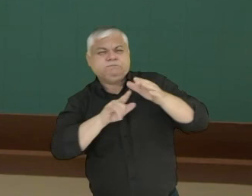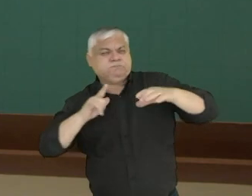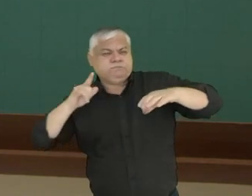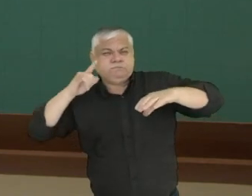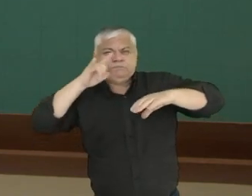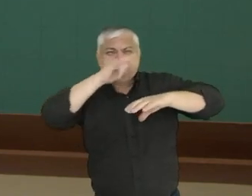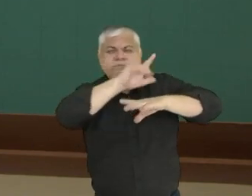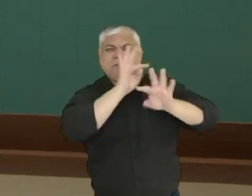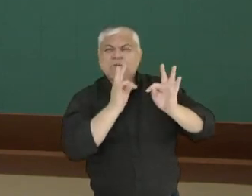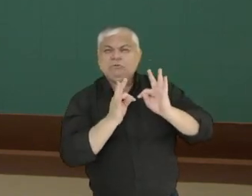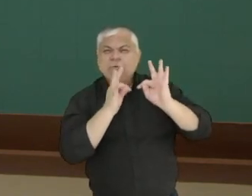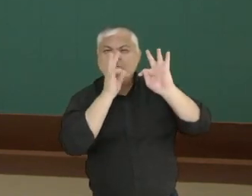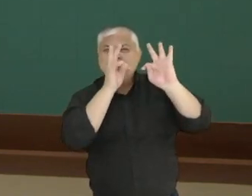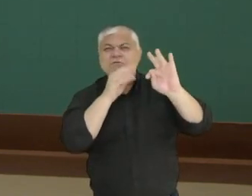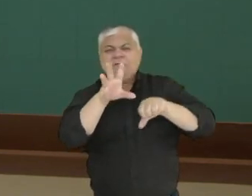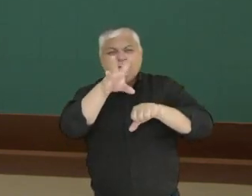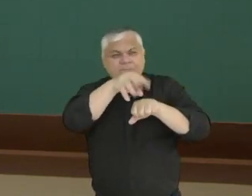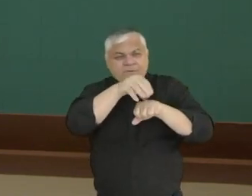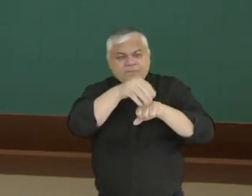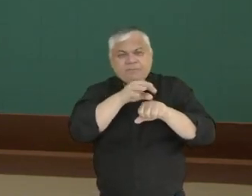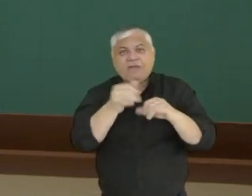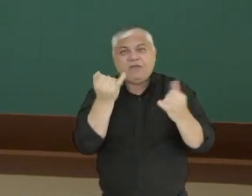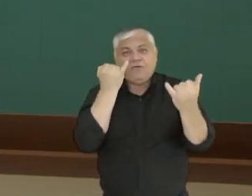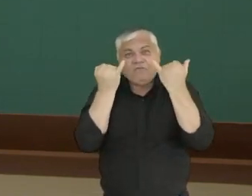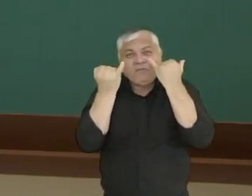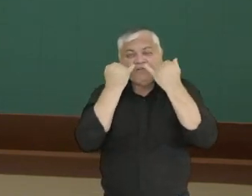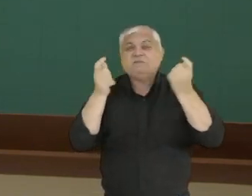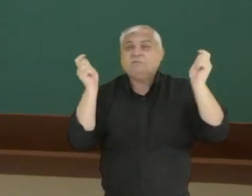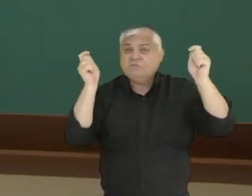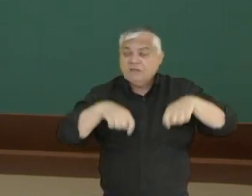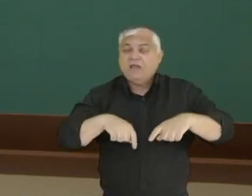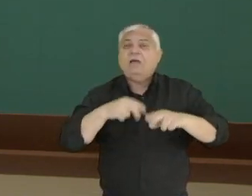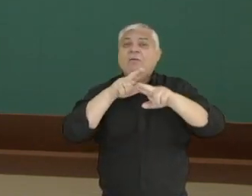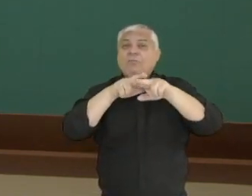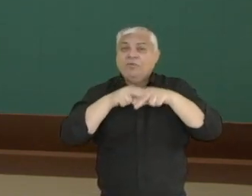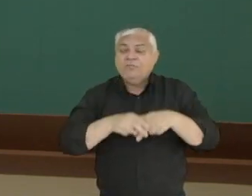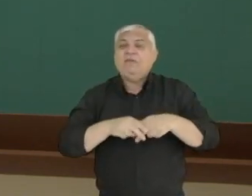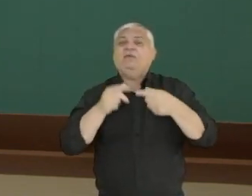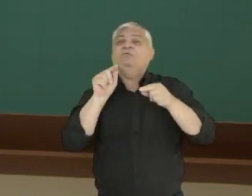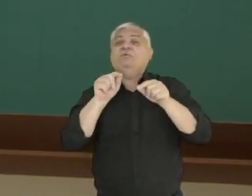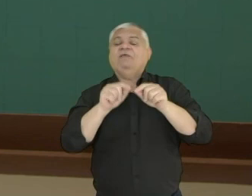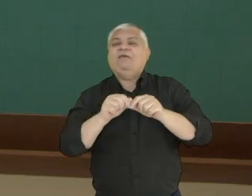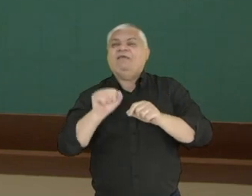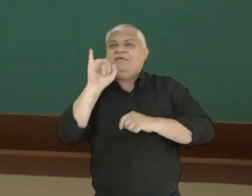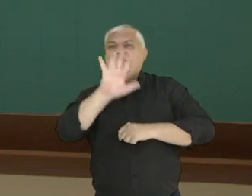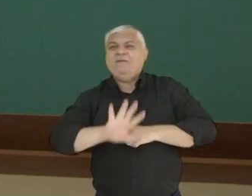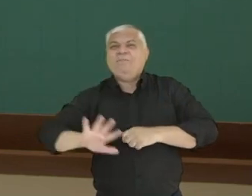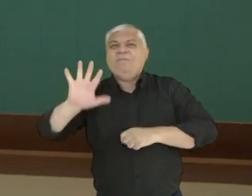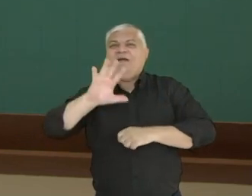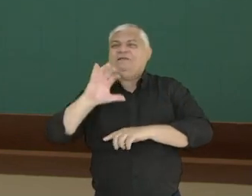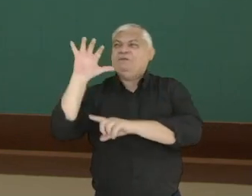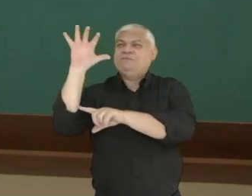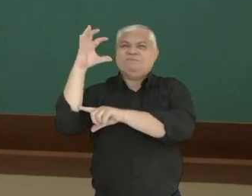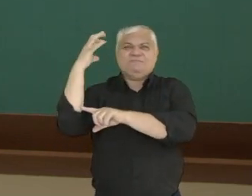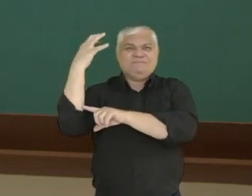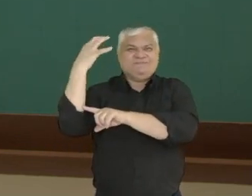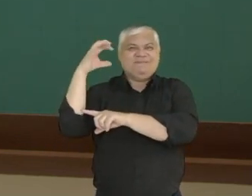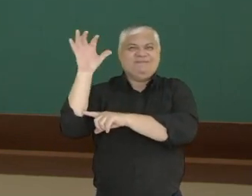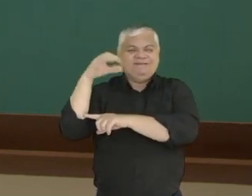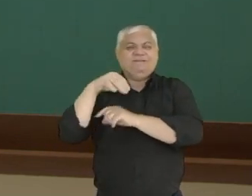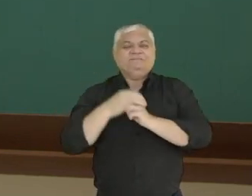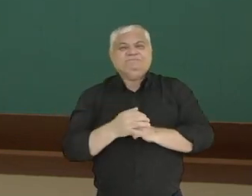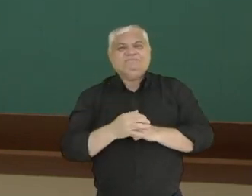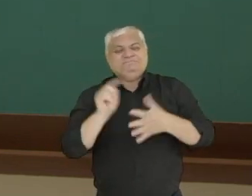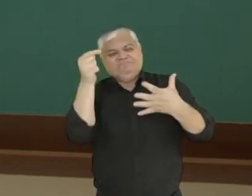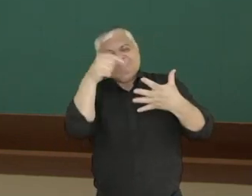das informações que podem ser obtidas por meio dessas imagens que são feitas por satélites. Então, esses foram